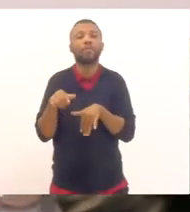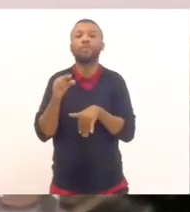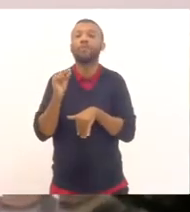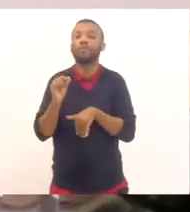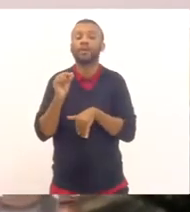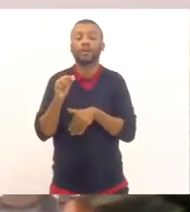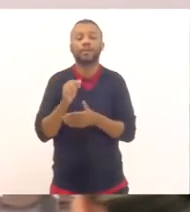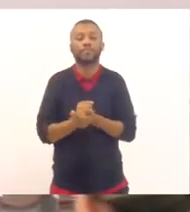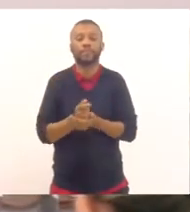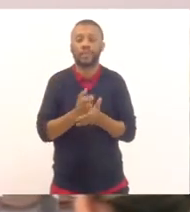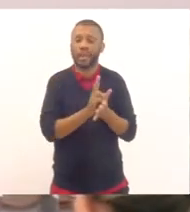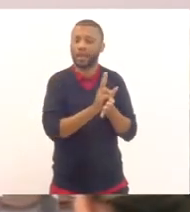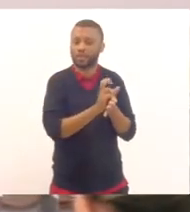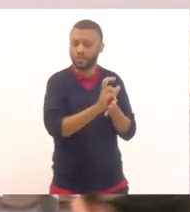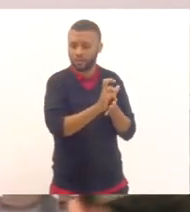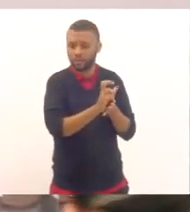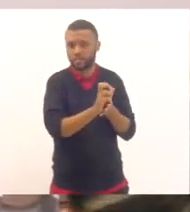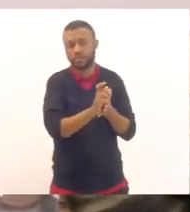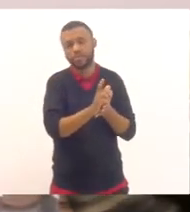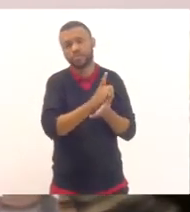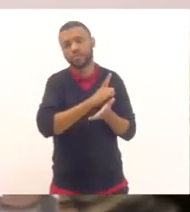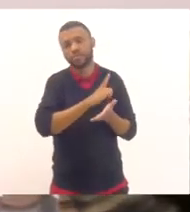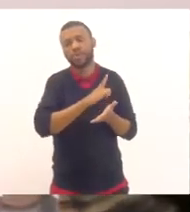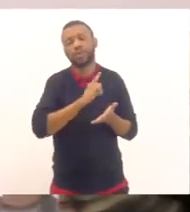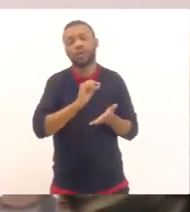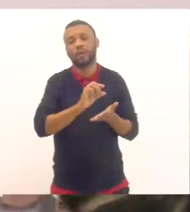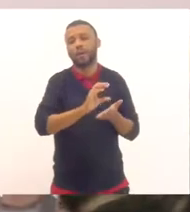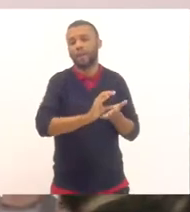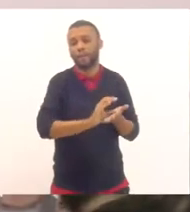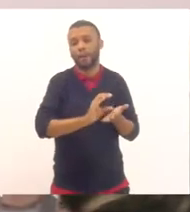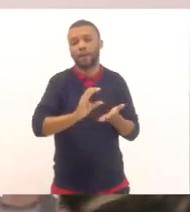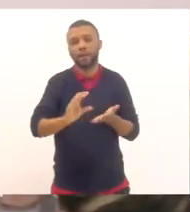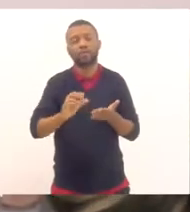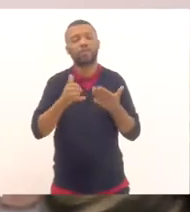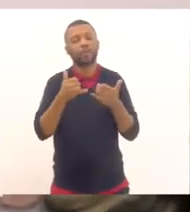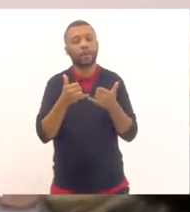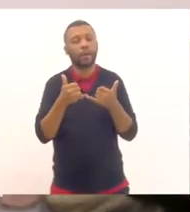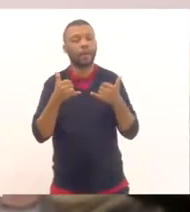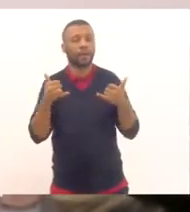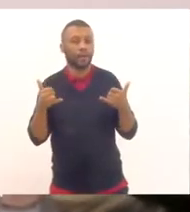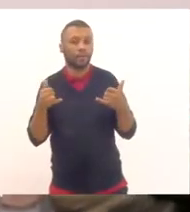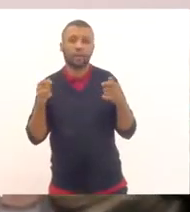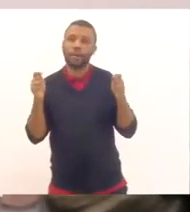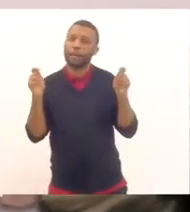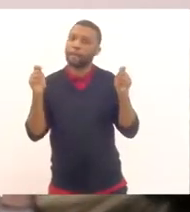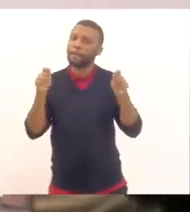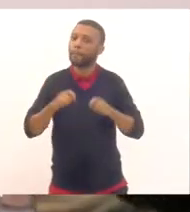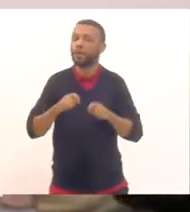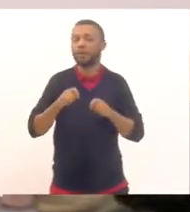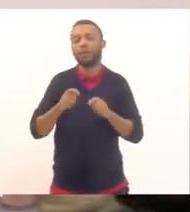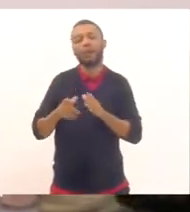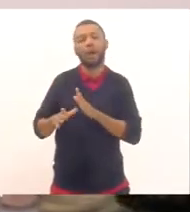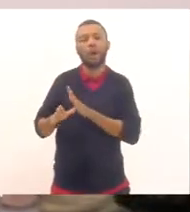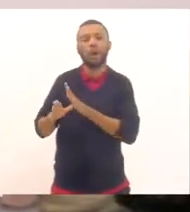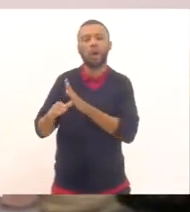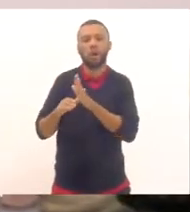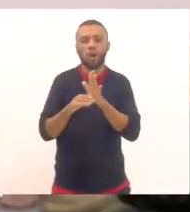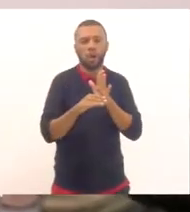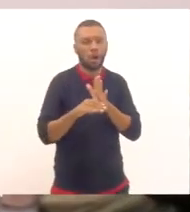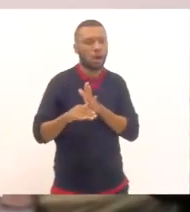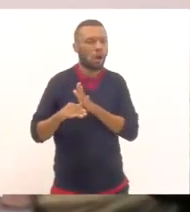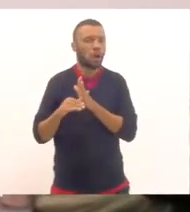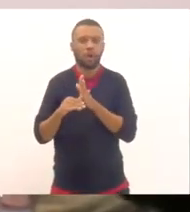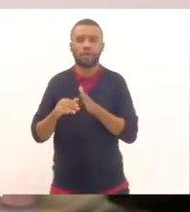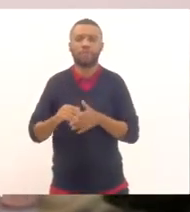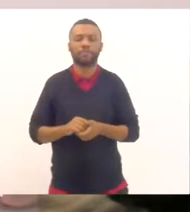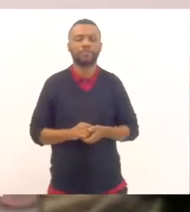a SuperVia tivesse pagando cabos que poderiam ter sido subtraídos do seu